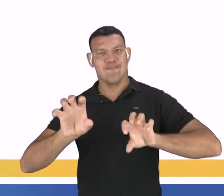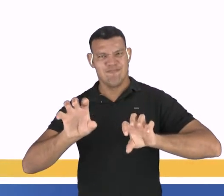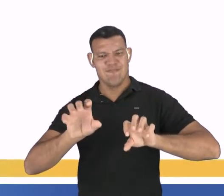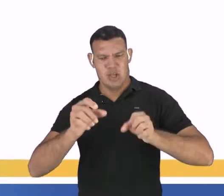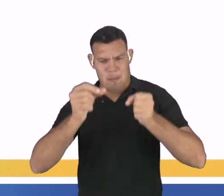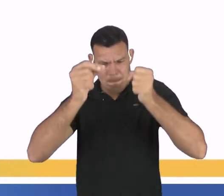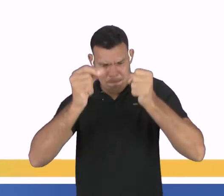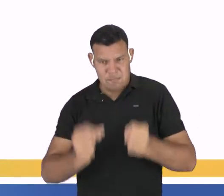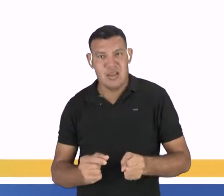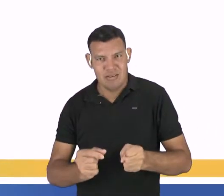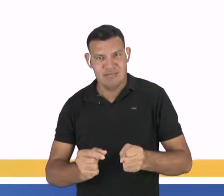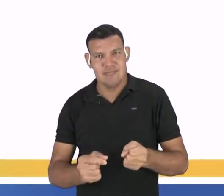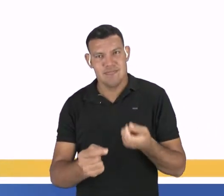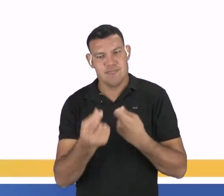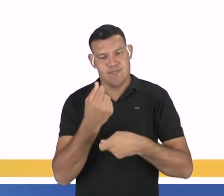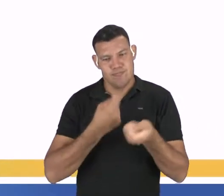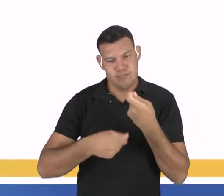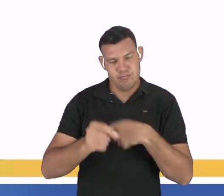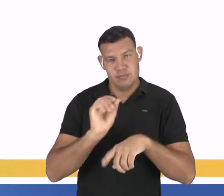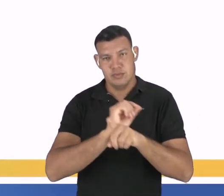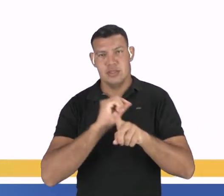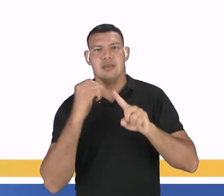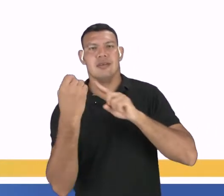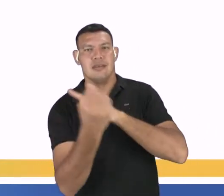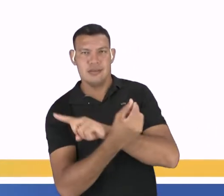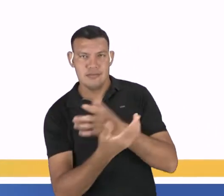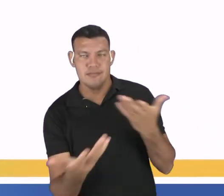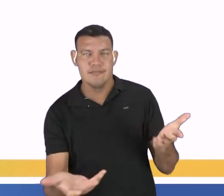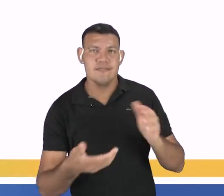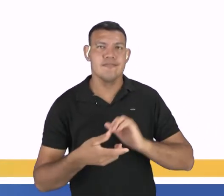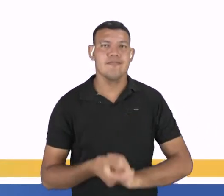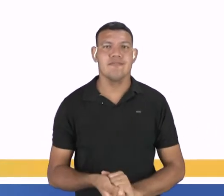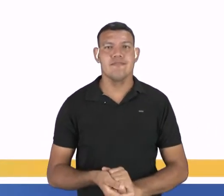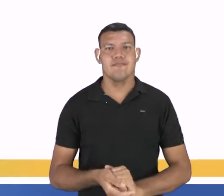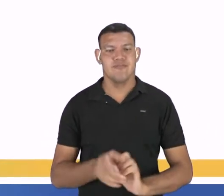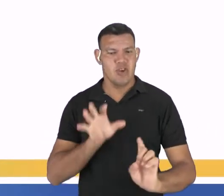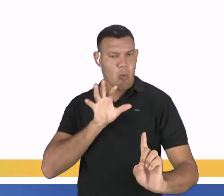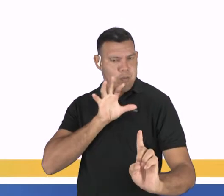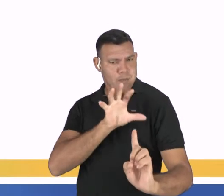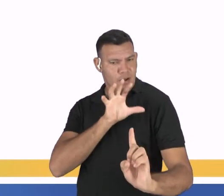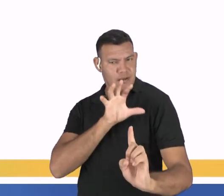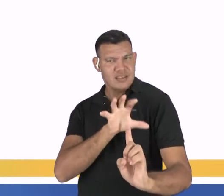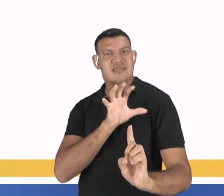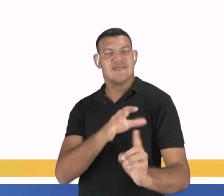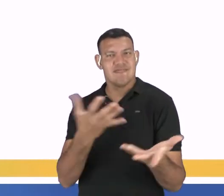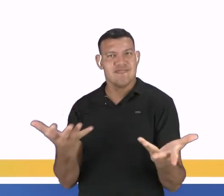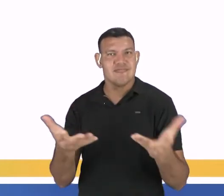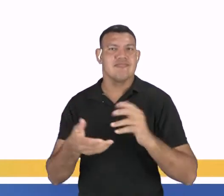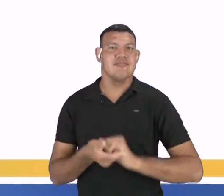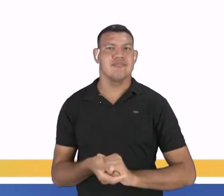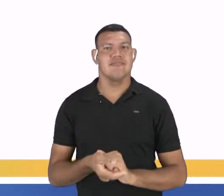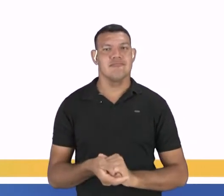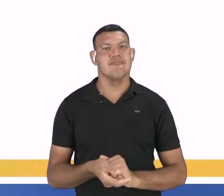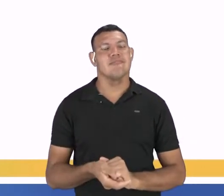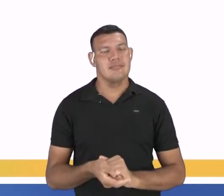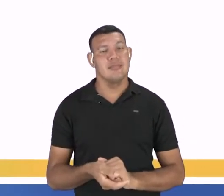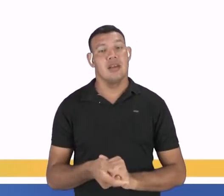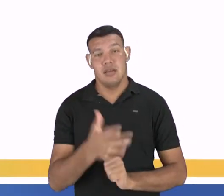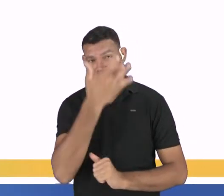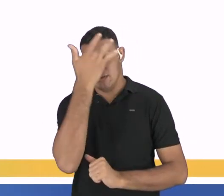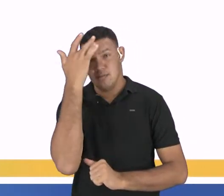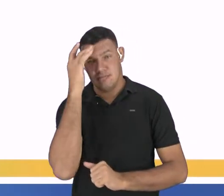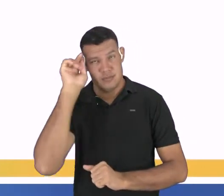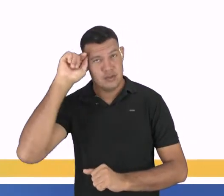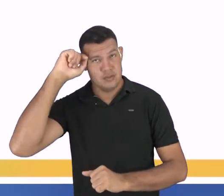poder econômico, poder social. Então, eles tinham, de certa forma, como exercer influência sobre o continente